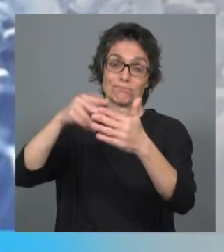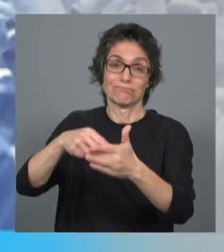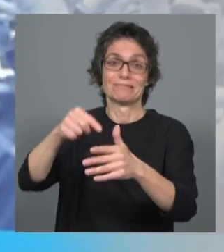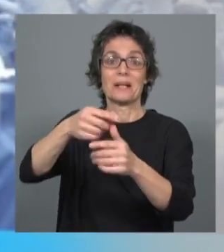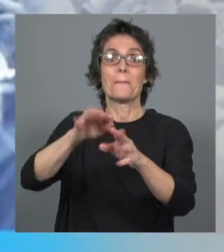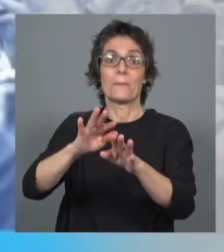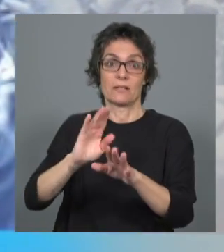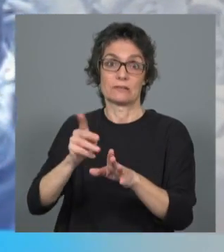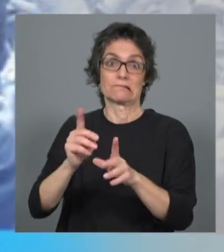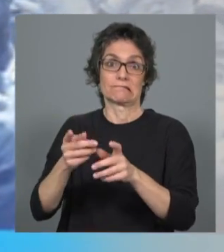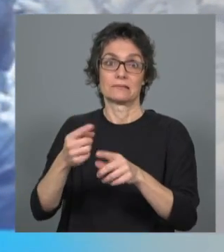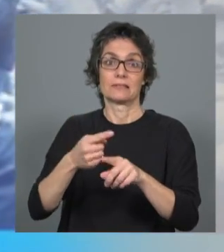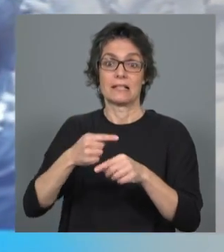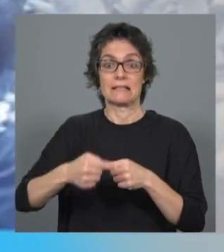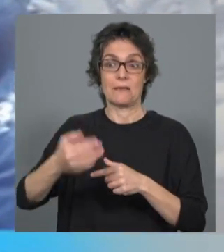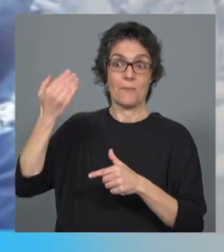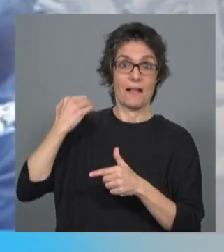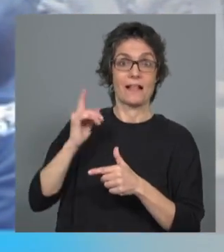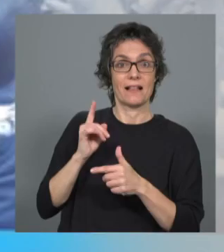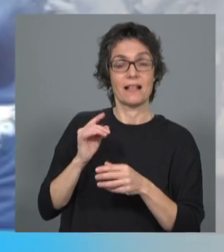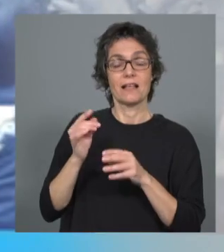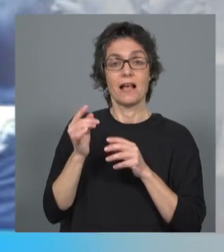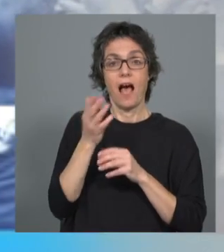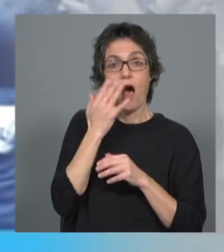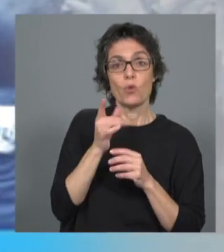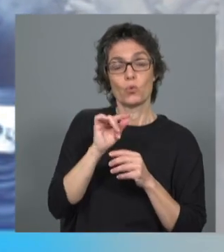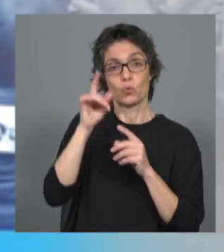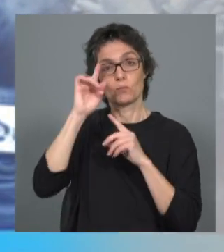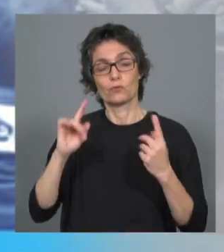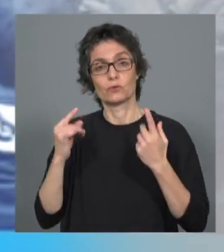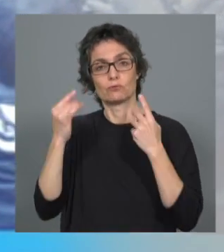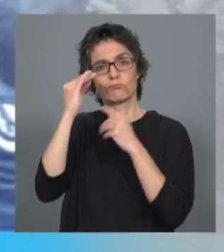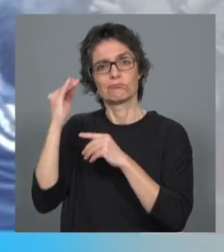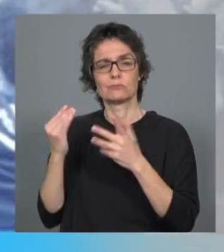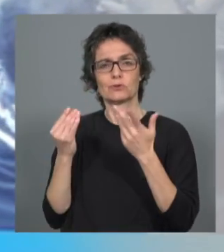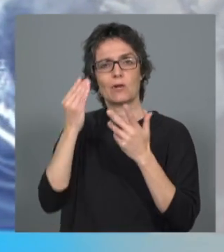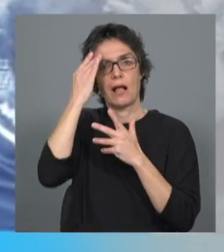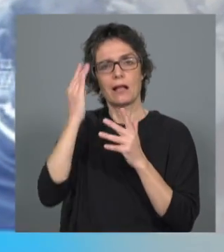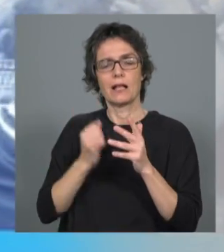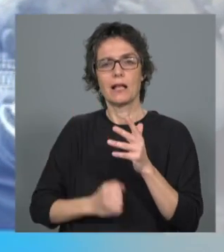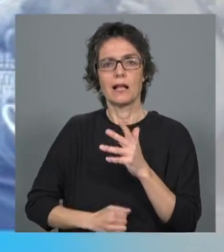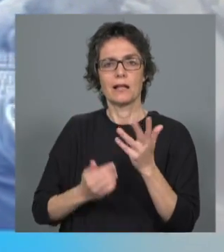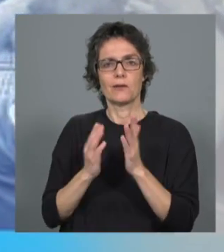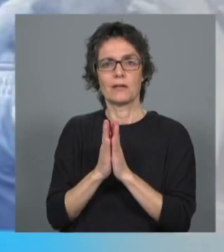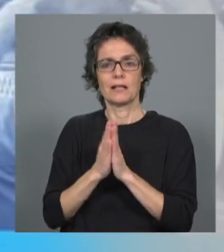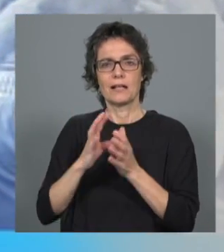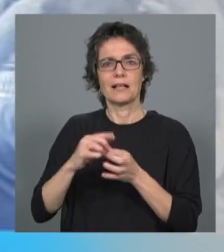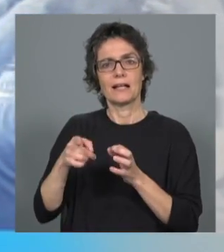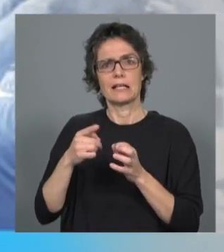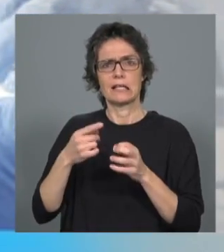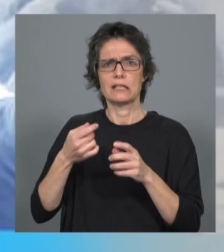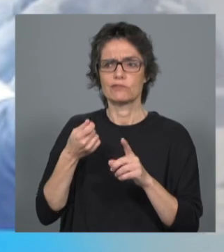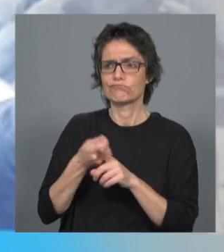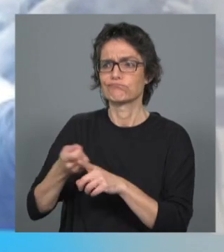semanas atrás que os alunos, que os professores de Educação Moral e Religiosa Católica têm sido desafiados e se têm envolvido